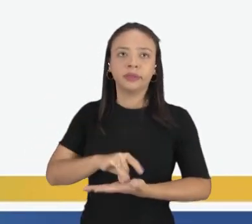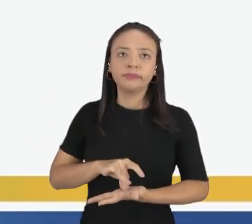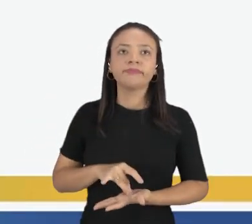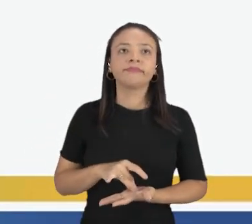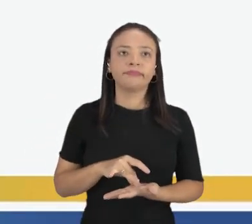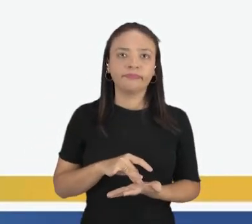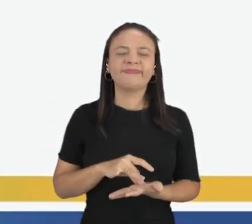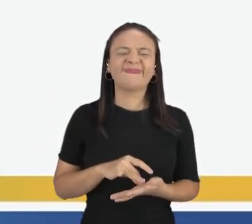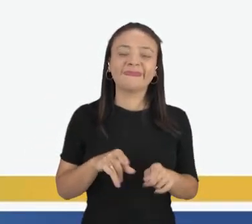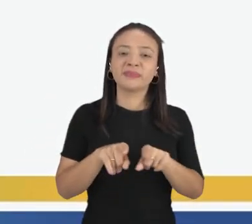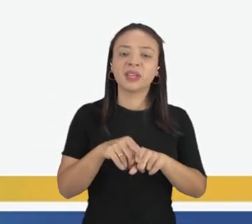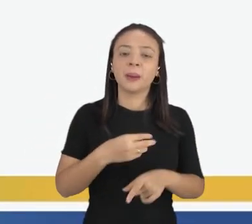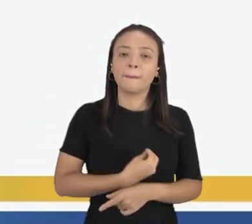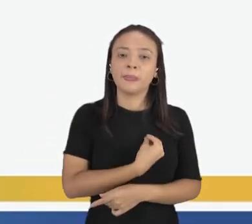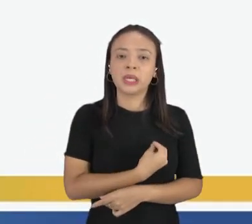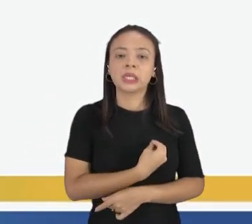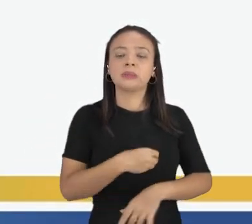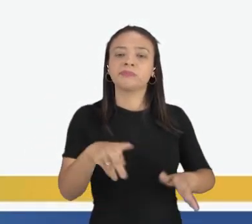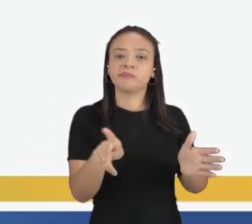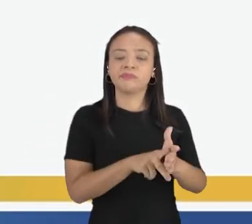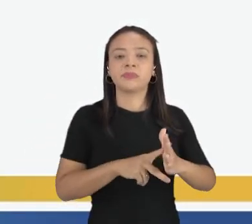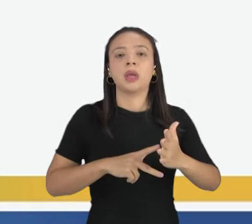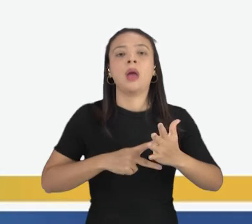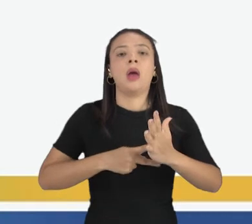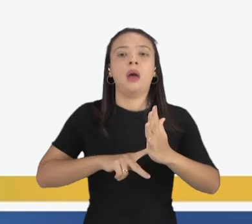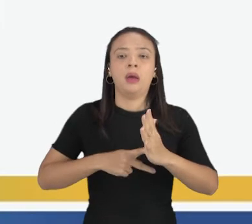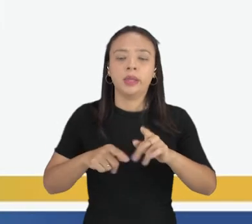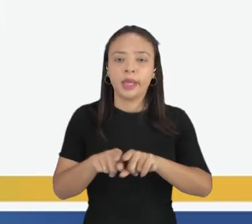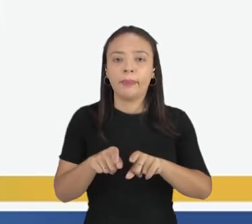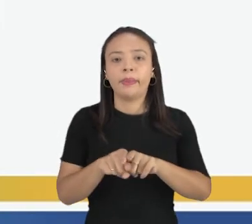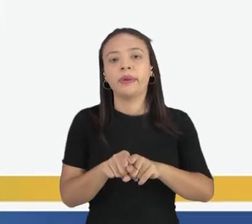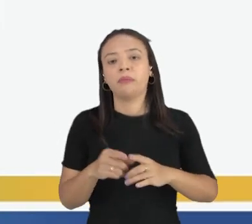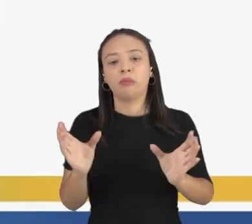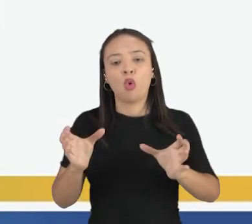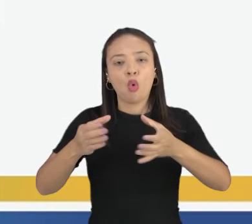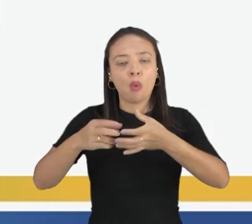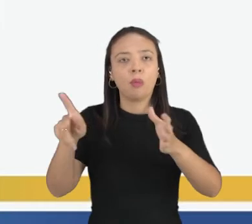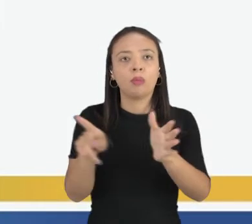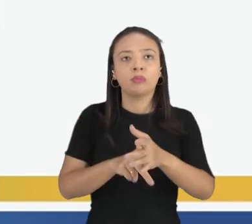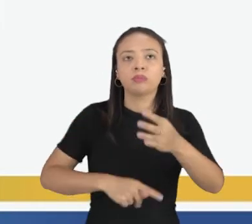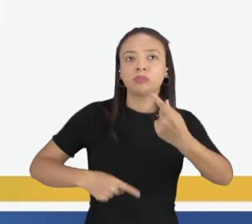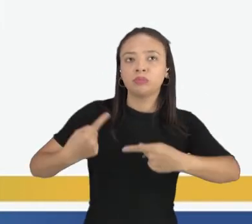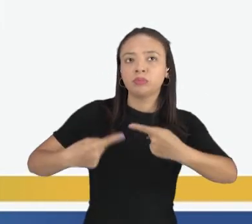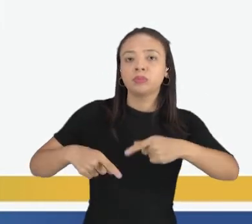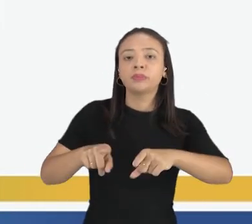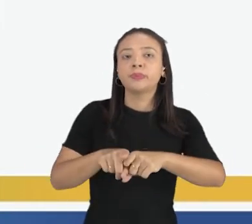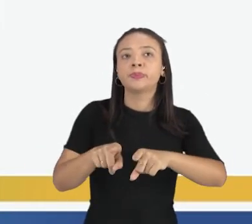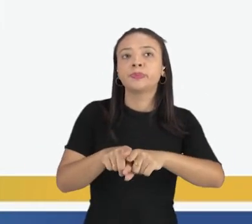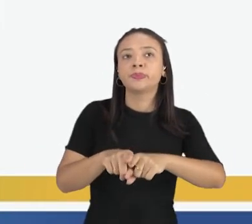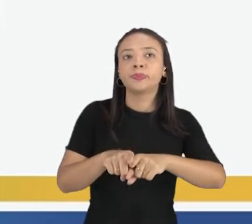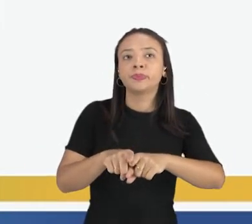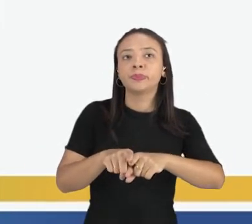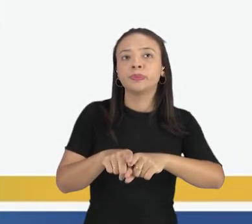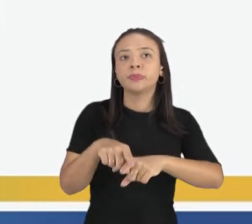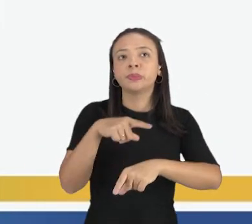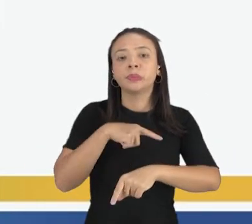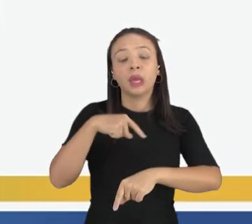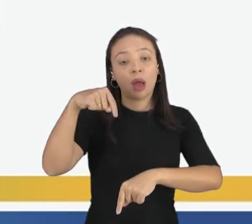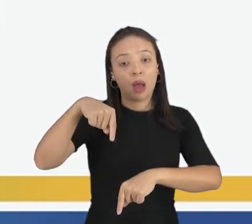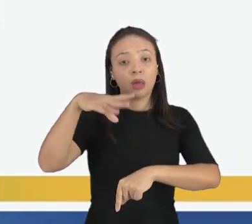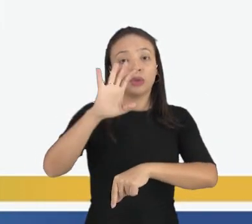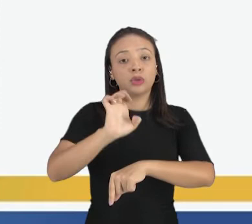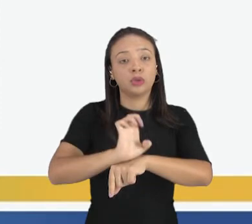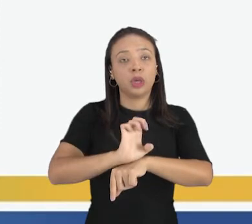vai participar de partido político, ele vai ser essa representação. E aí, só para a gente terminar também, a gente tem aqui no nosso estado,